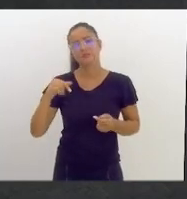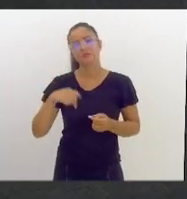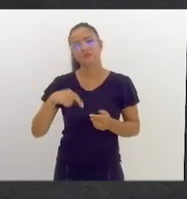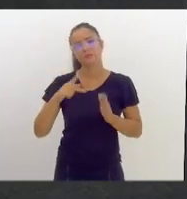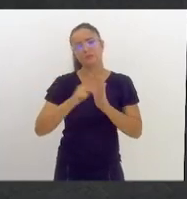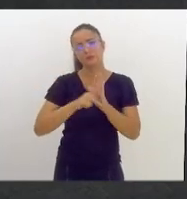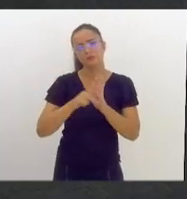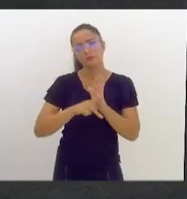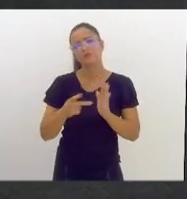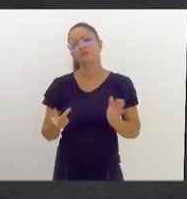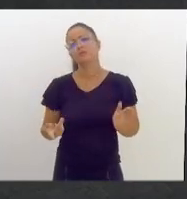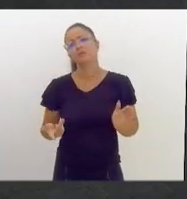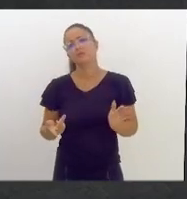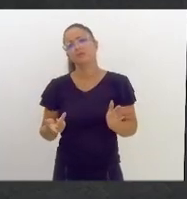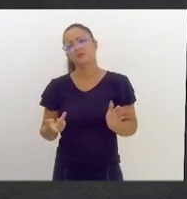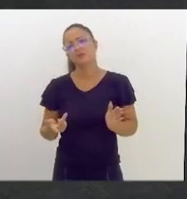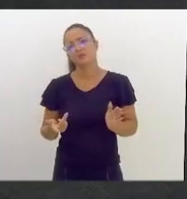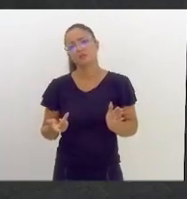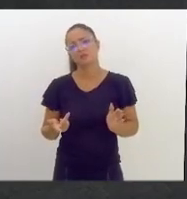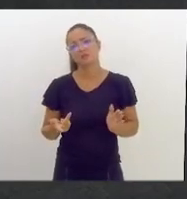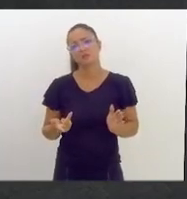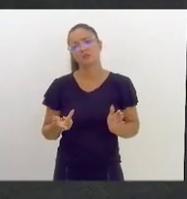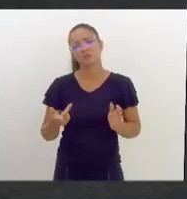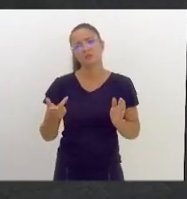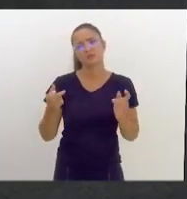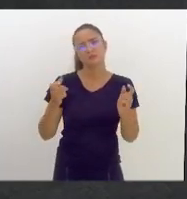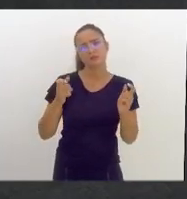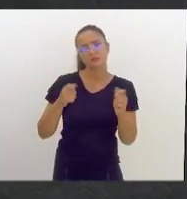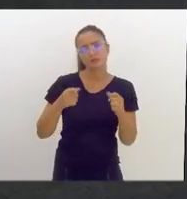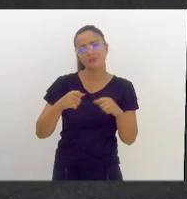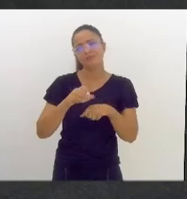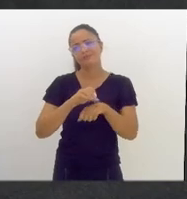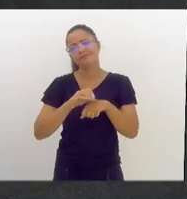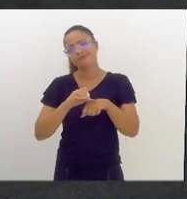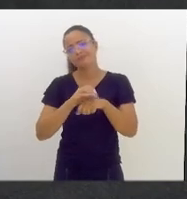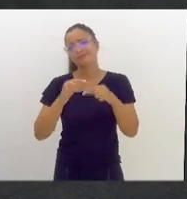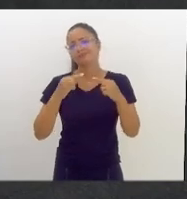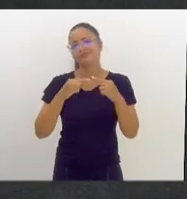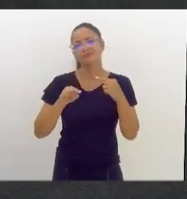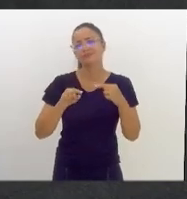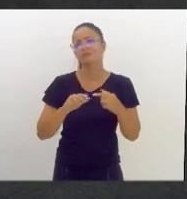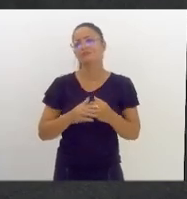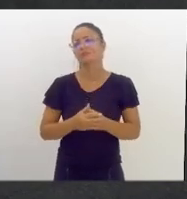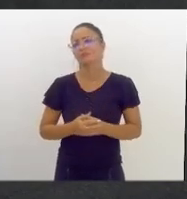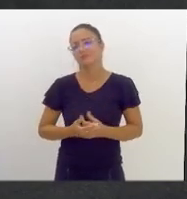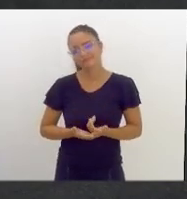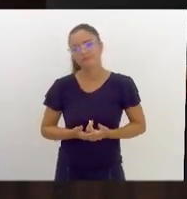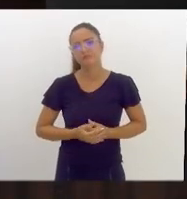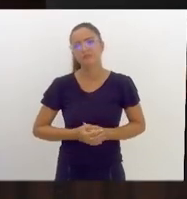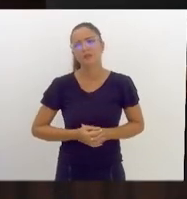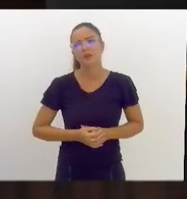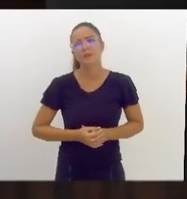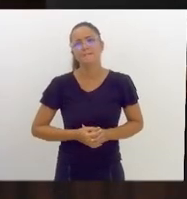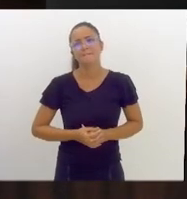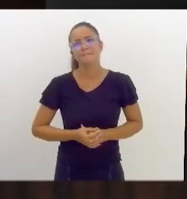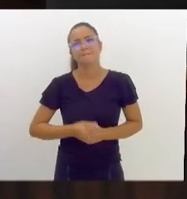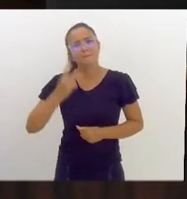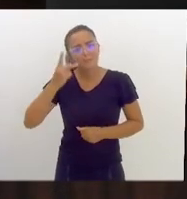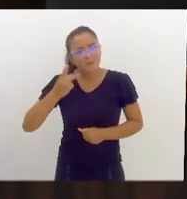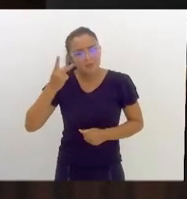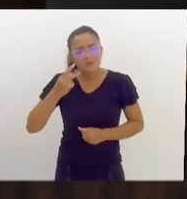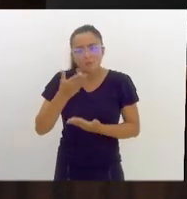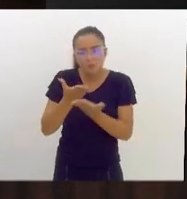são as possíveis inconstitucionalidades dos mesmos. Então, o parlamento,